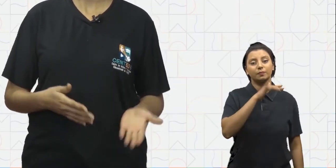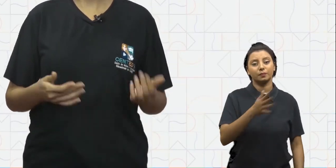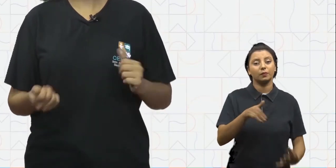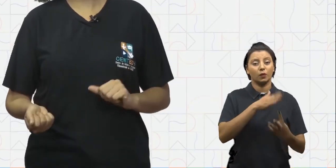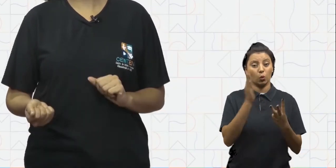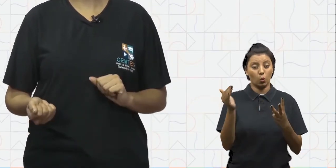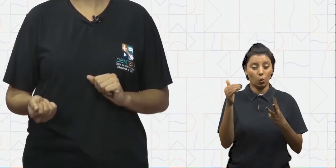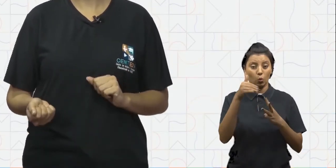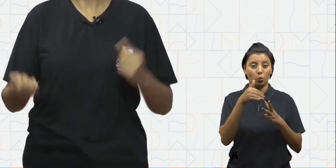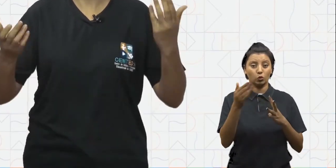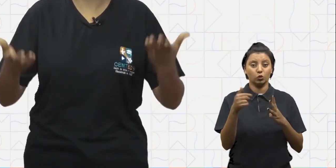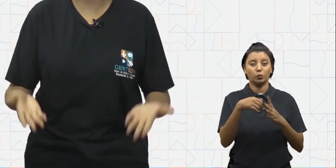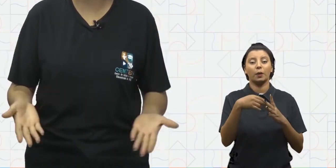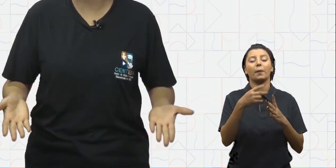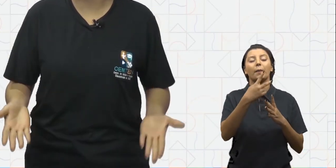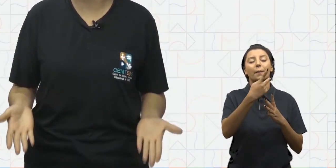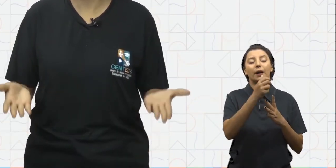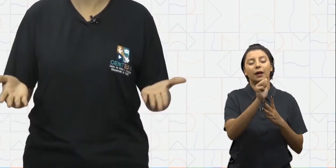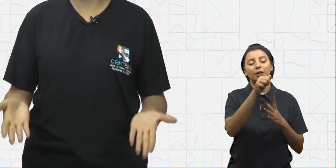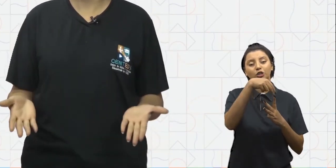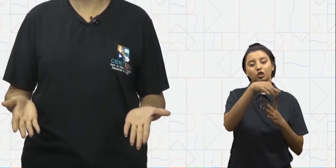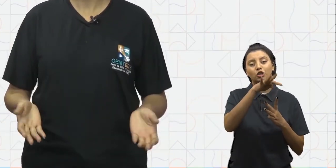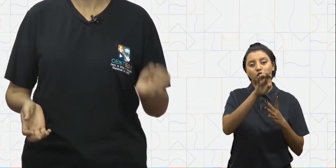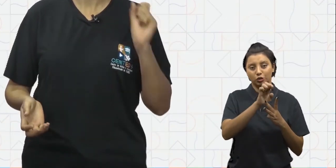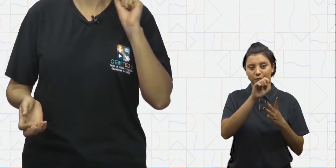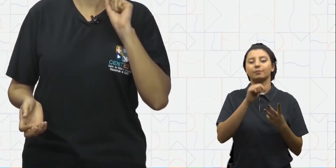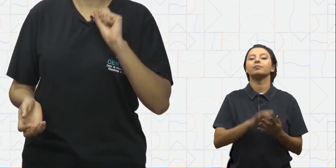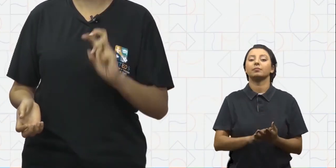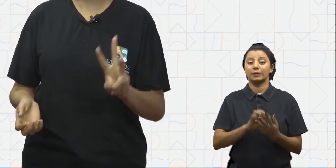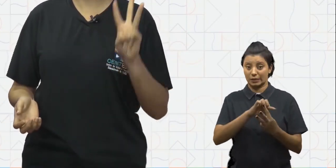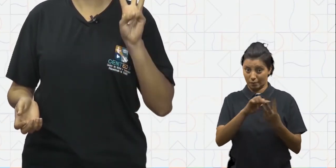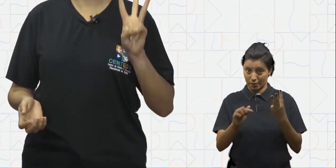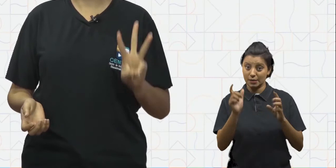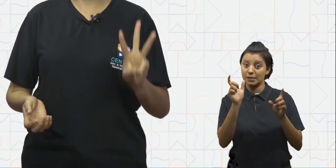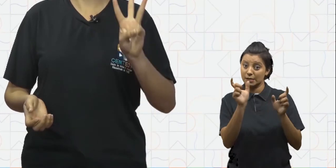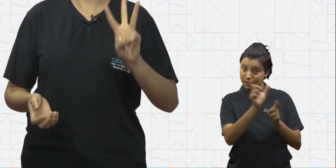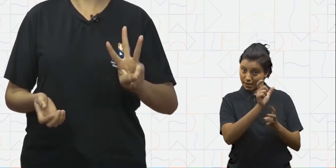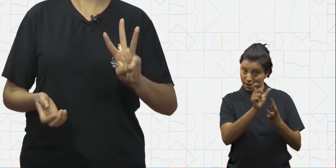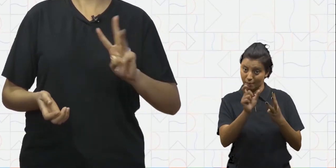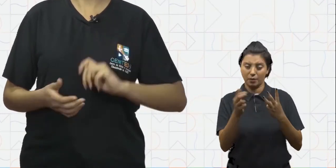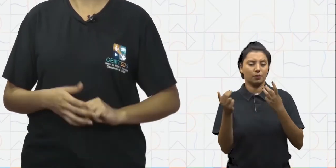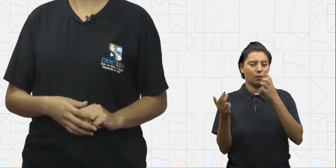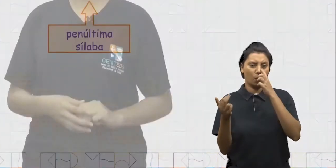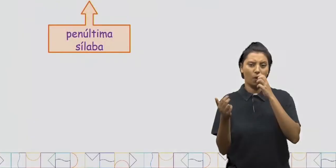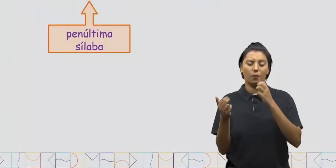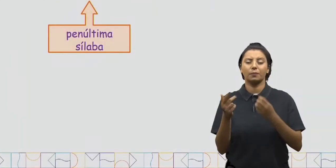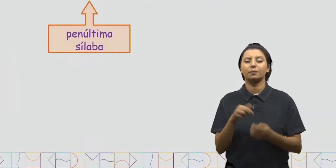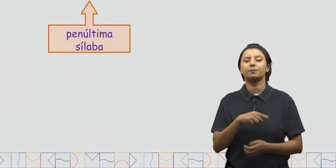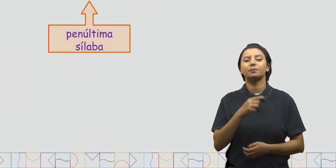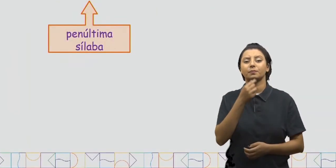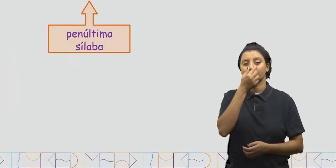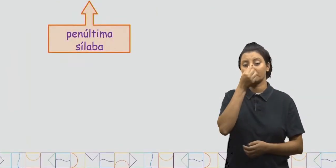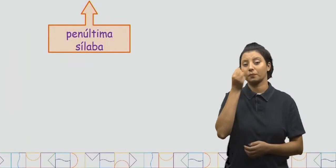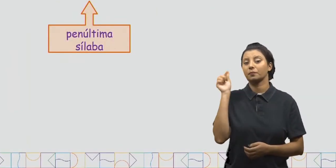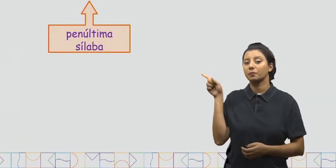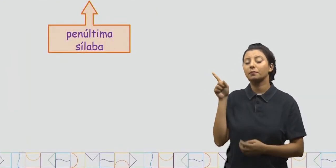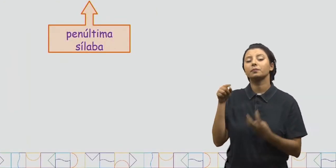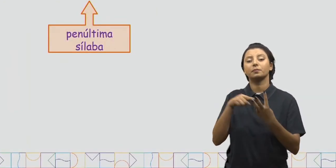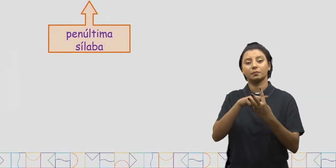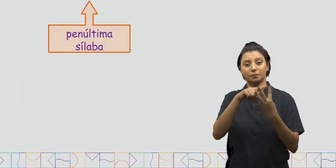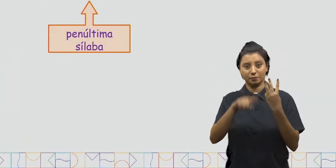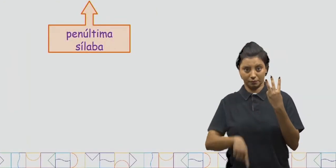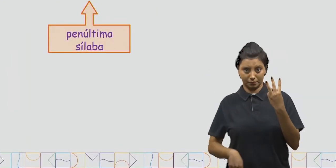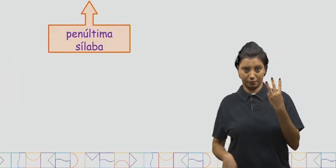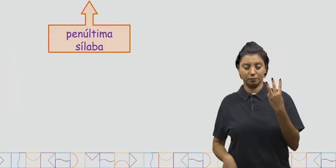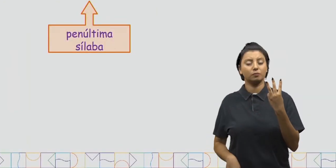última, penúltima e antepenúltima sílaba são 3 posições de sílabas. Essas 3